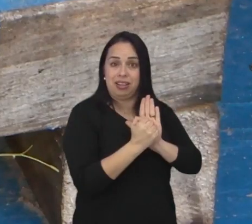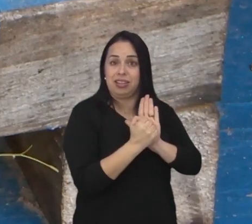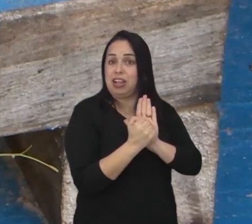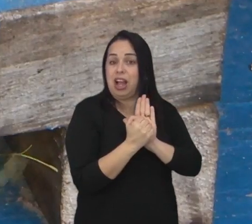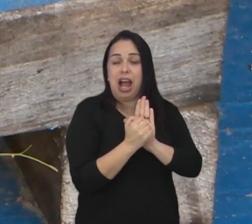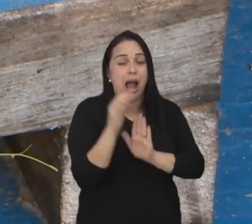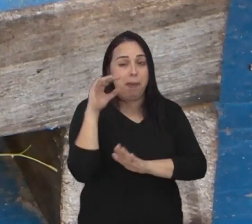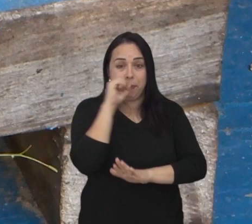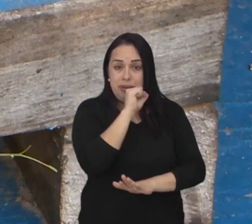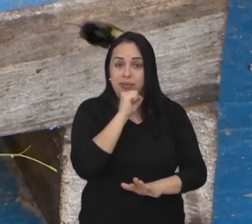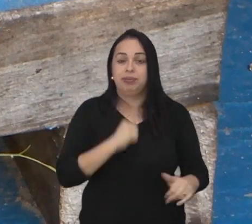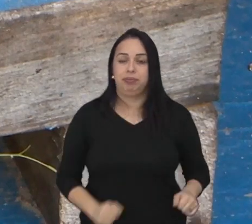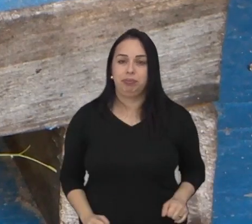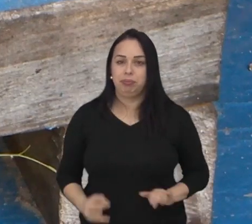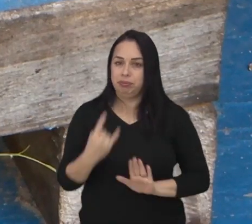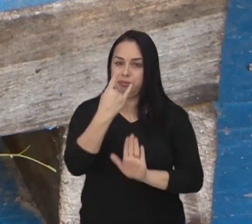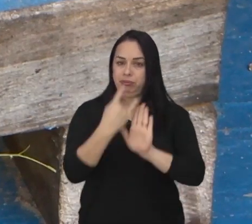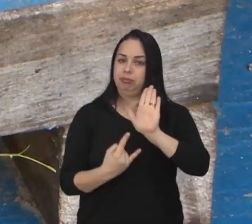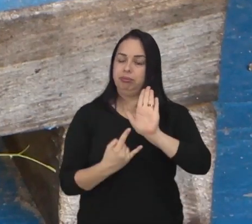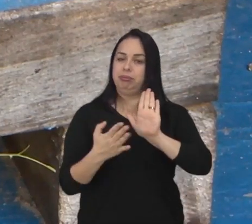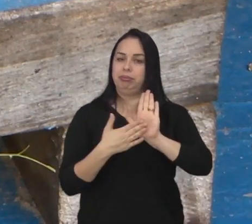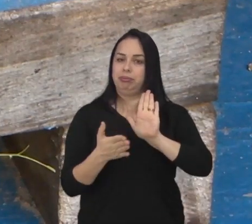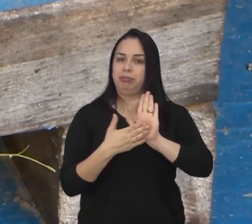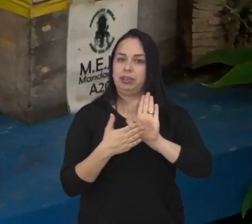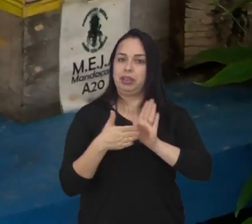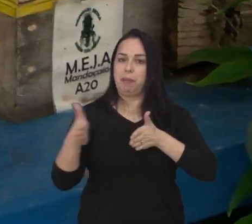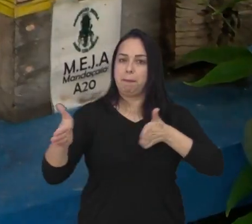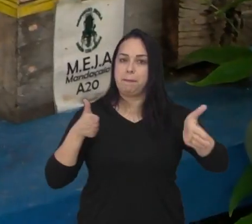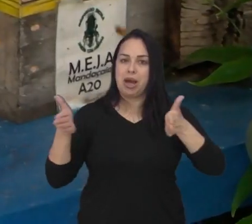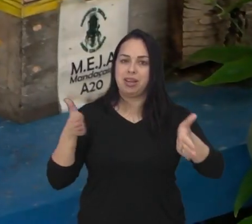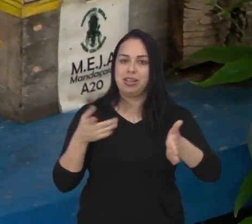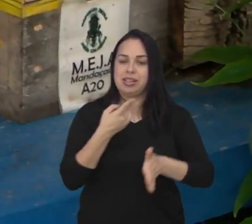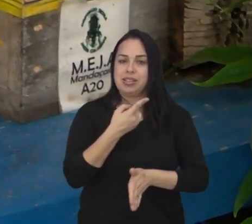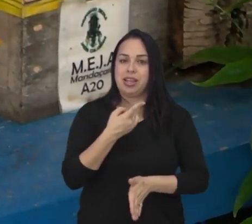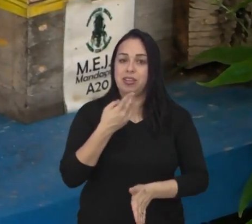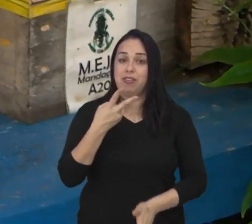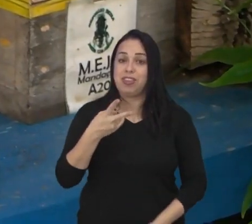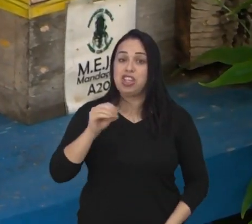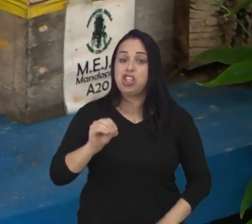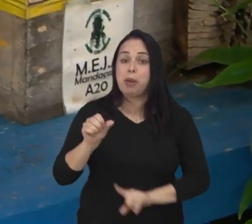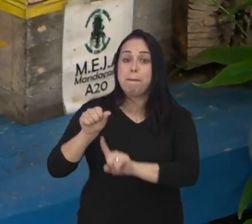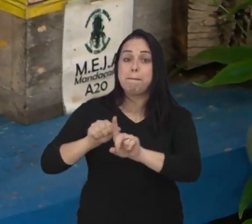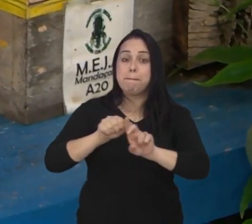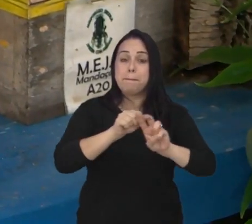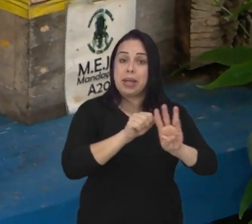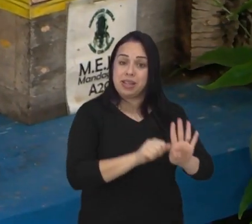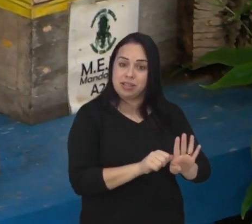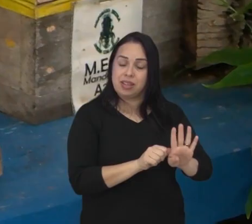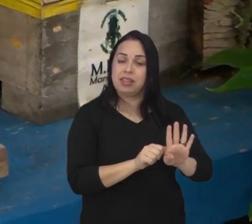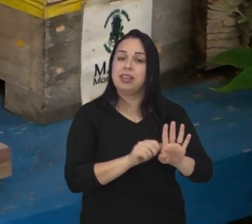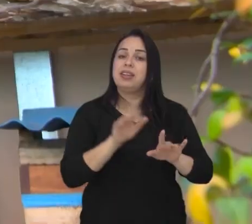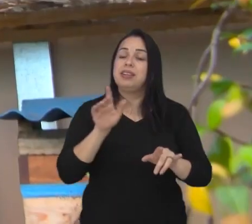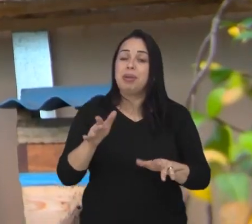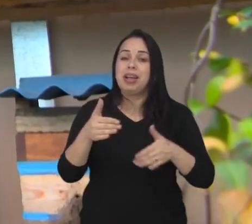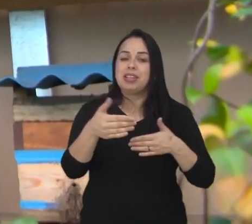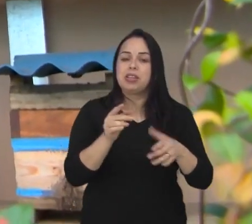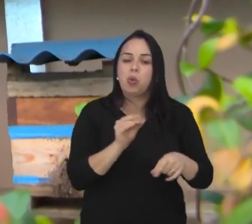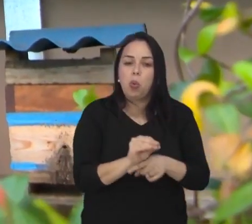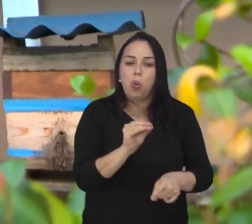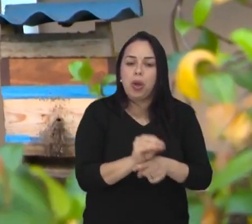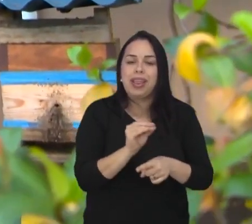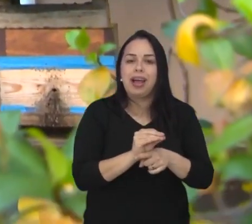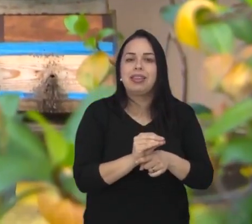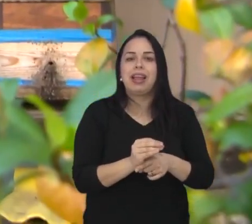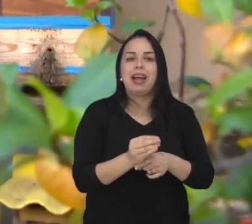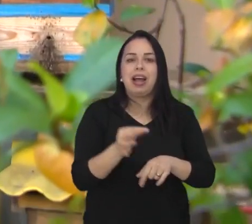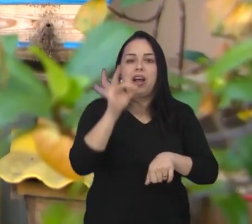o cadastro deve ser feito já no início das atividades. A autorização para o funcionamento tem validade de 120 meses para